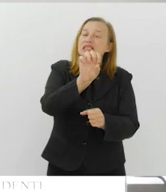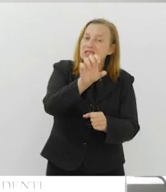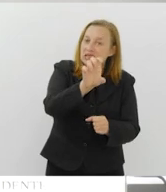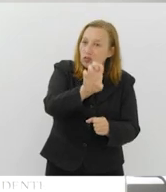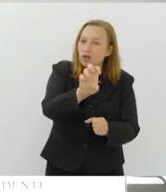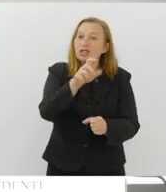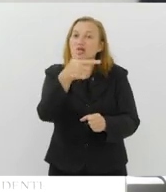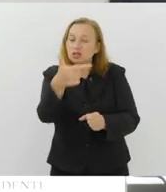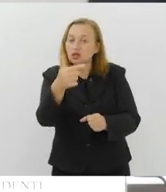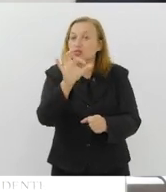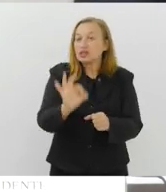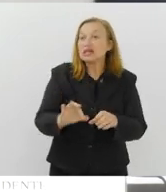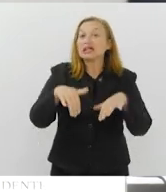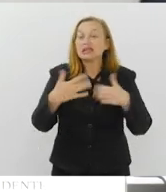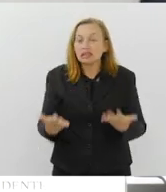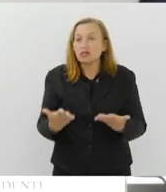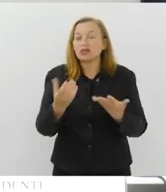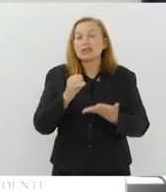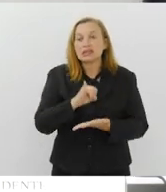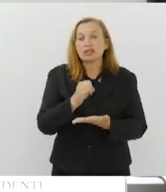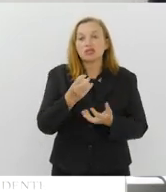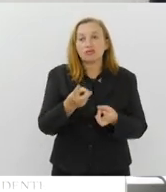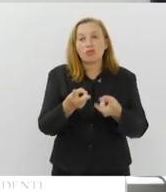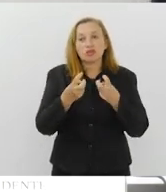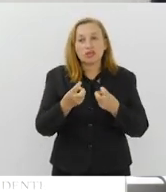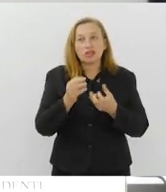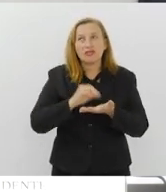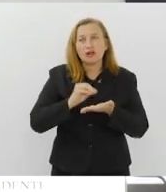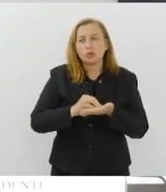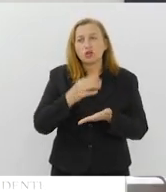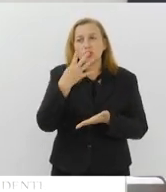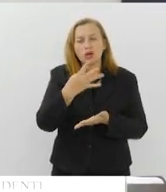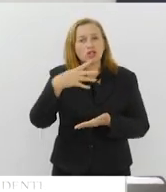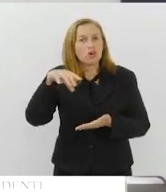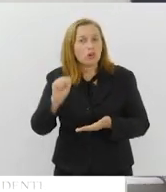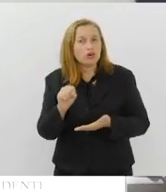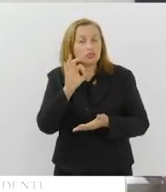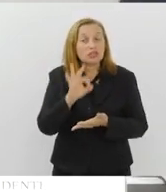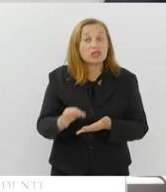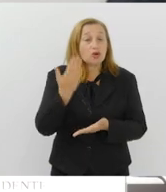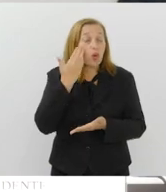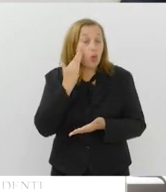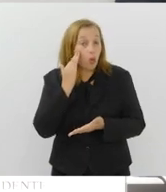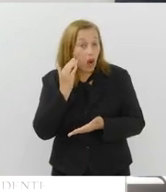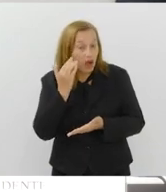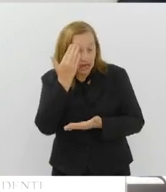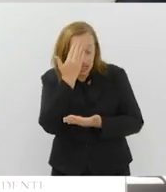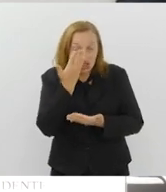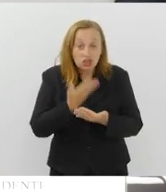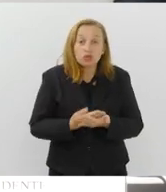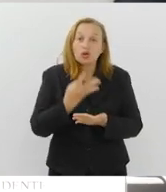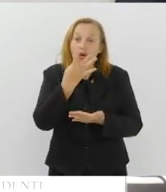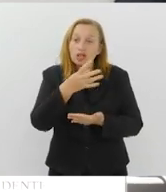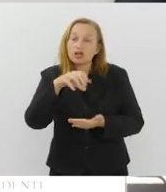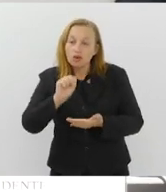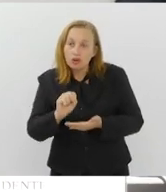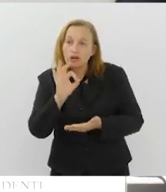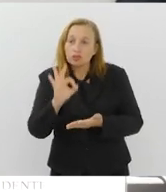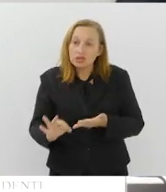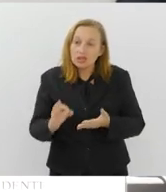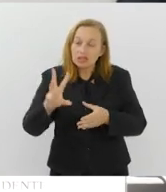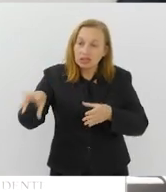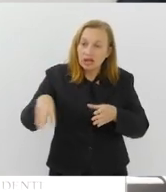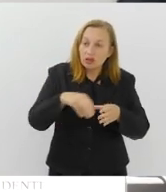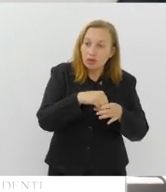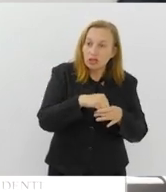52%. Então, se a gente for levar em consideração, está faltando 48%. Eu acredito que esses 48% esteja na Unimed, que não